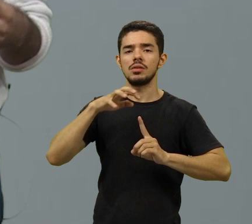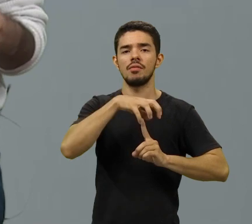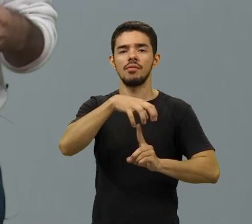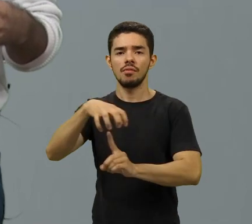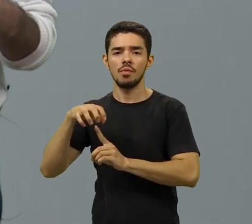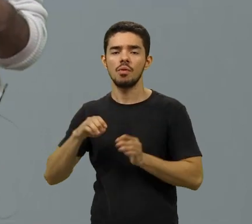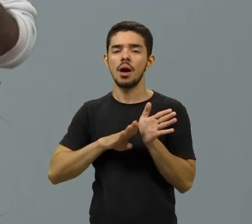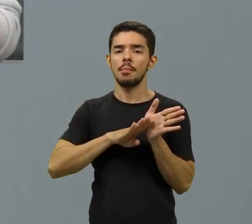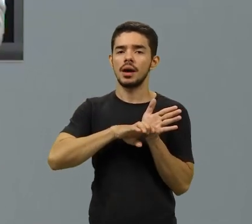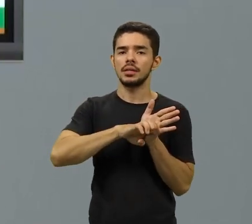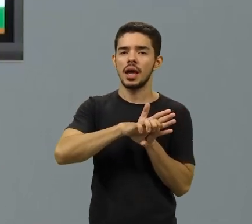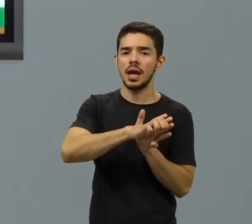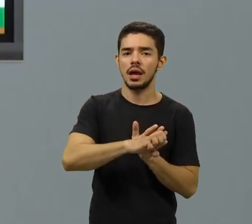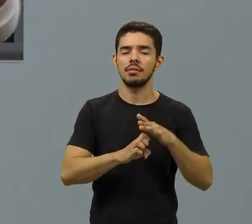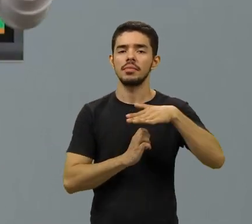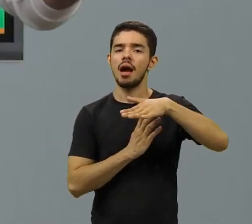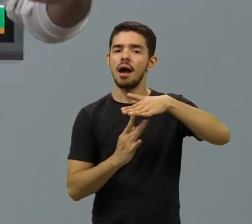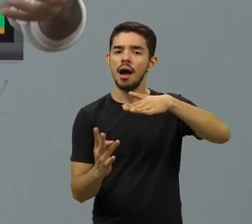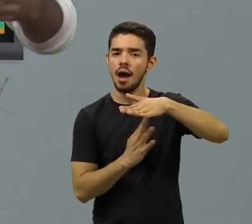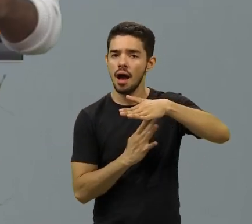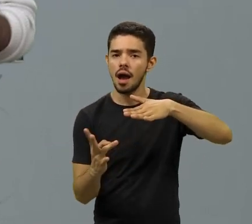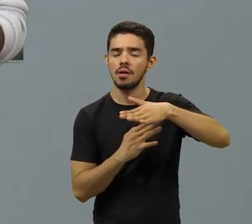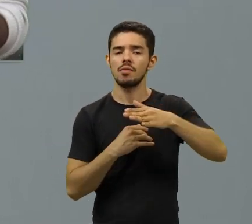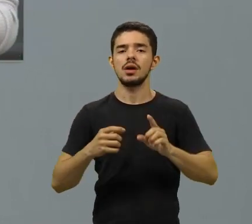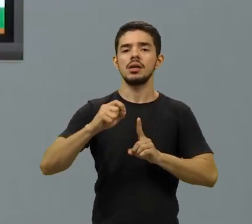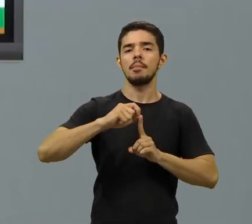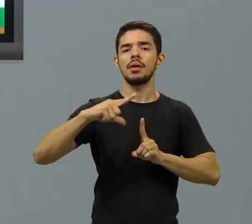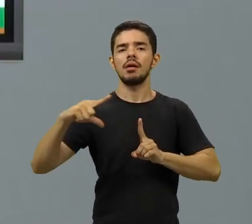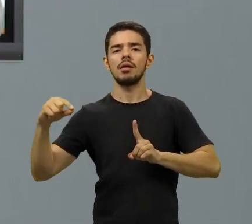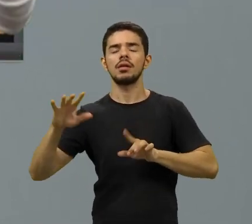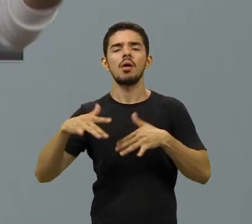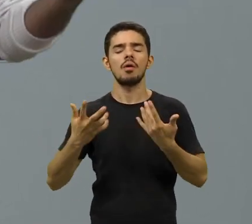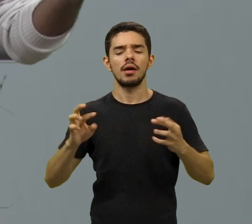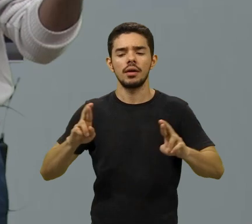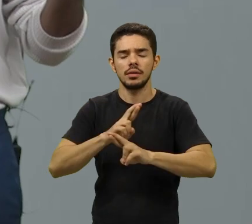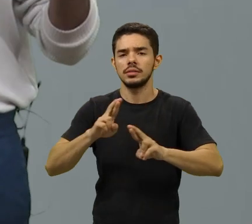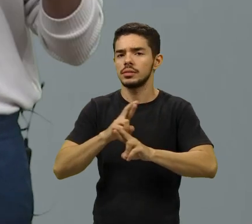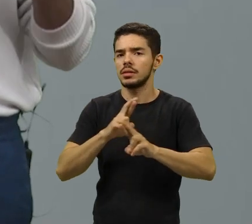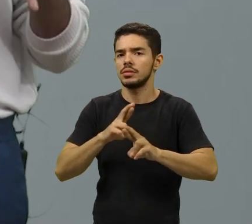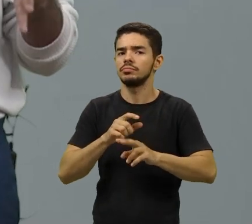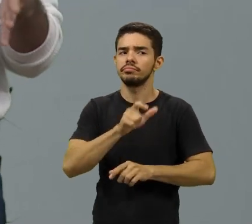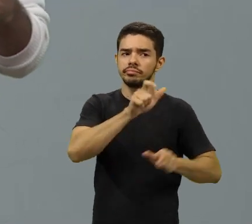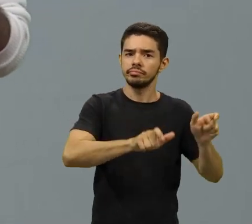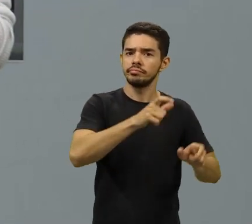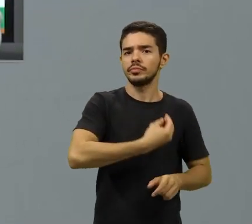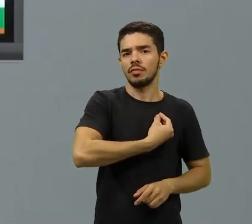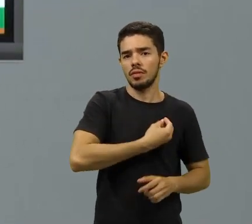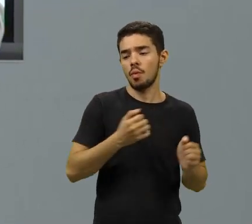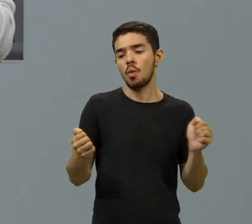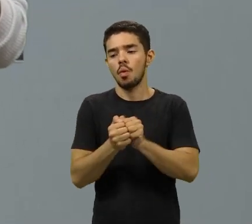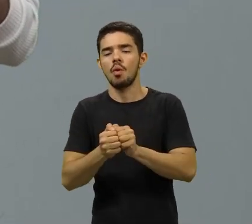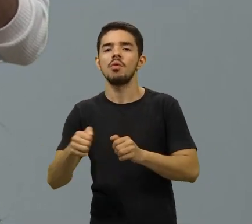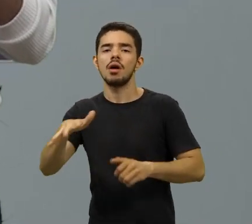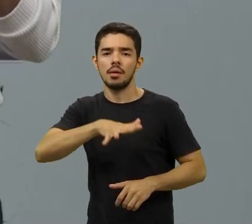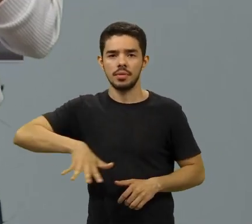as bactérias, as algas, as plantas, qual é a interação desses indivíduos com o meio?